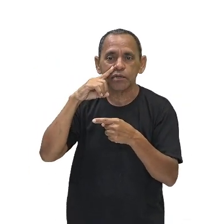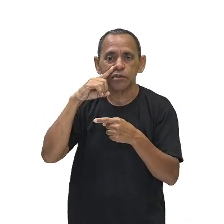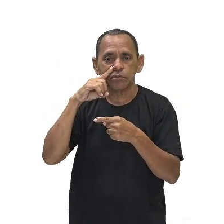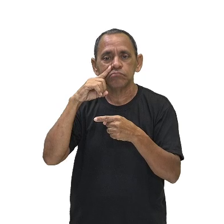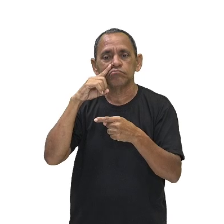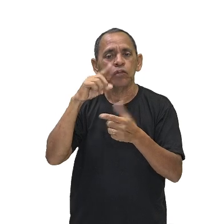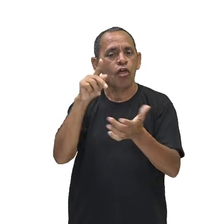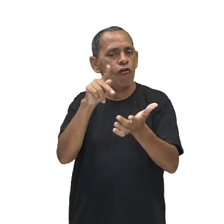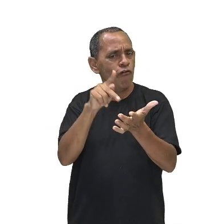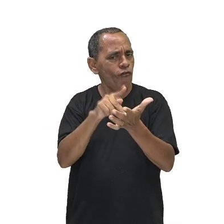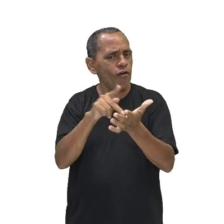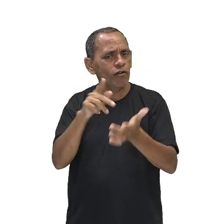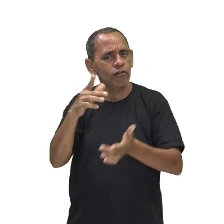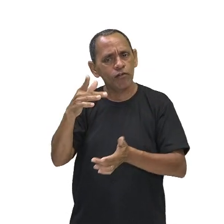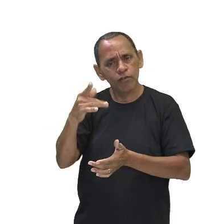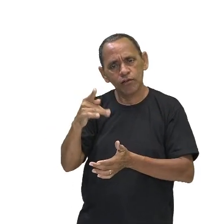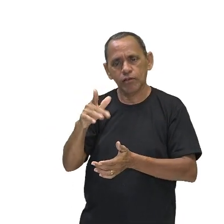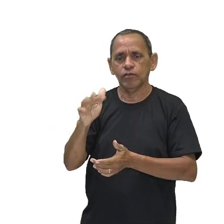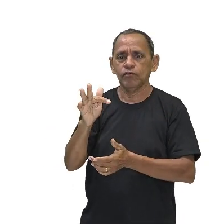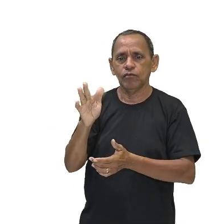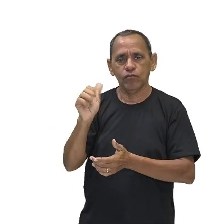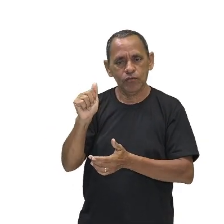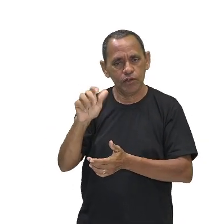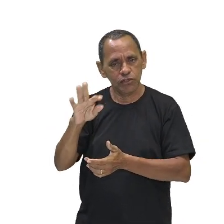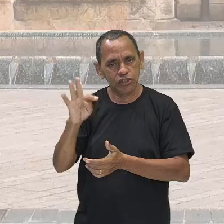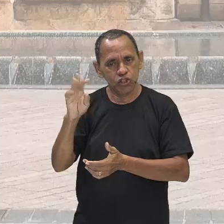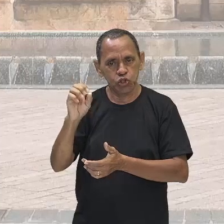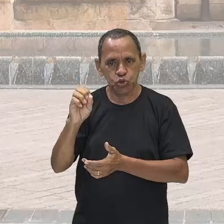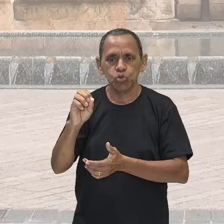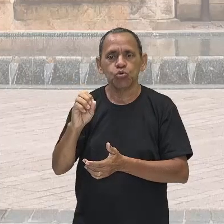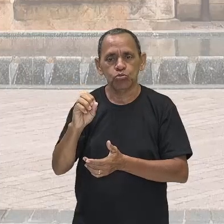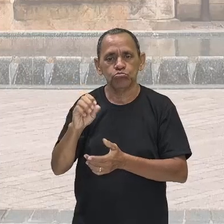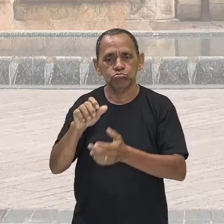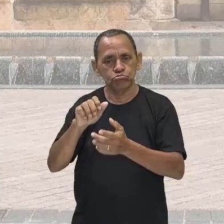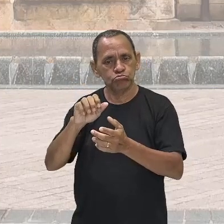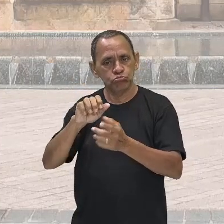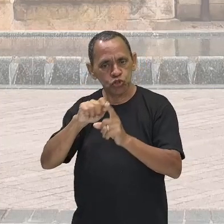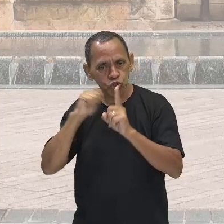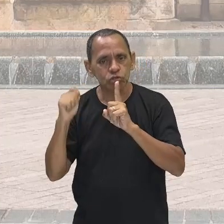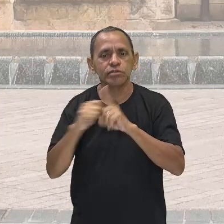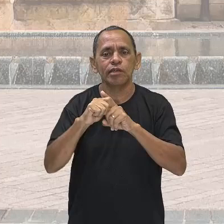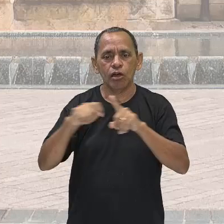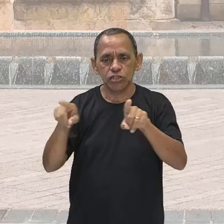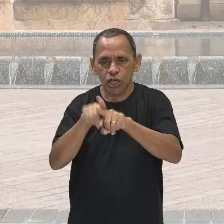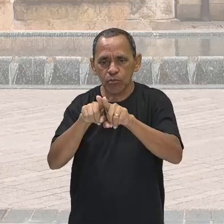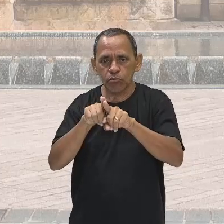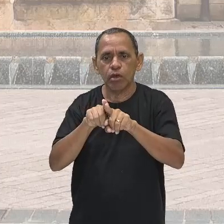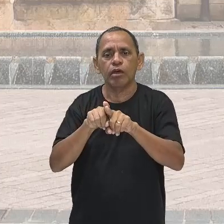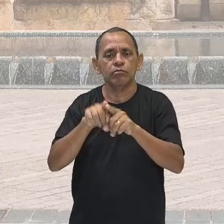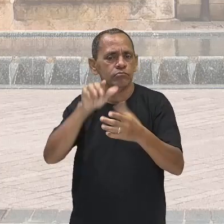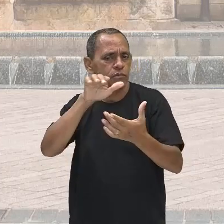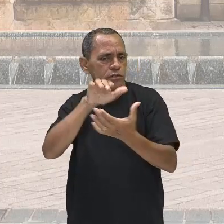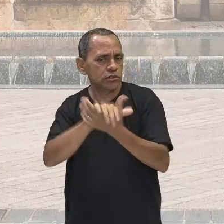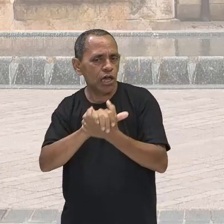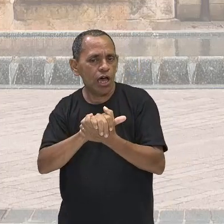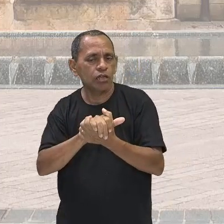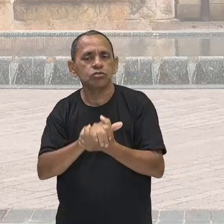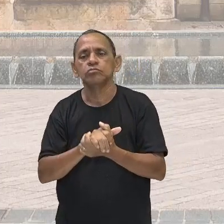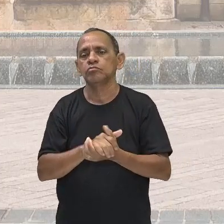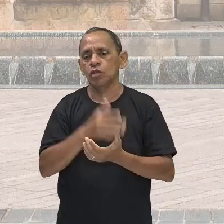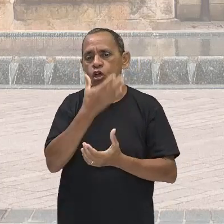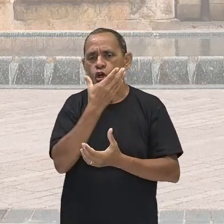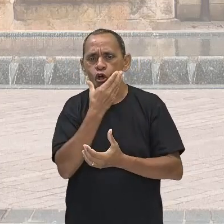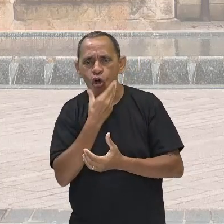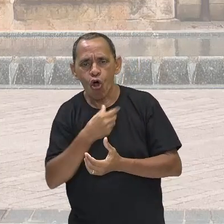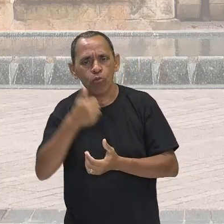viver junto aí com um companheiro, com uma companheira que você escolher, a instituição social